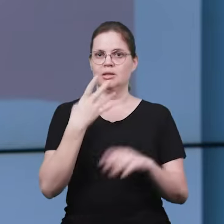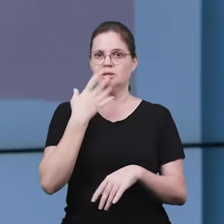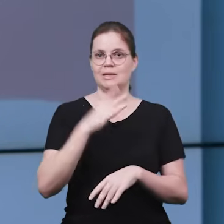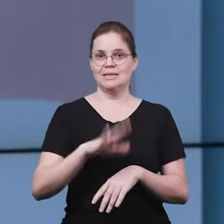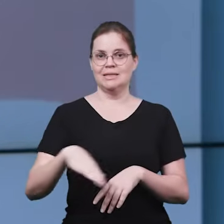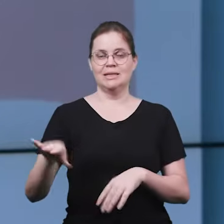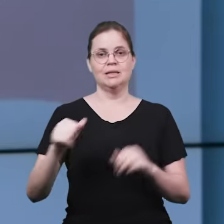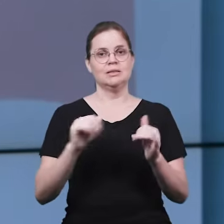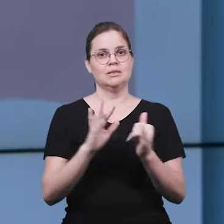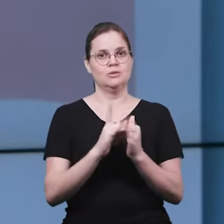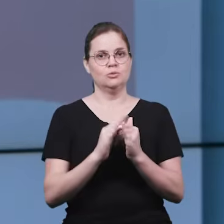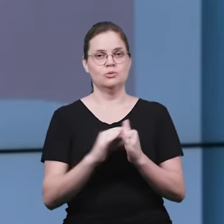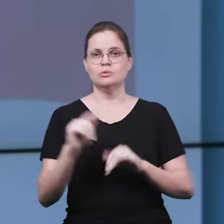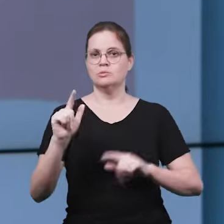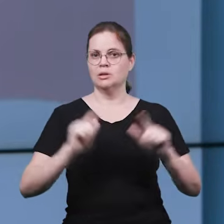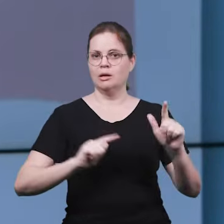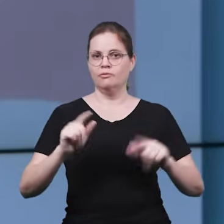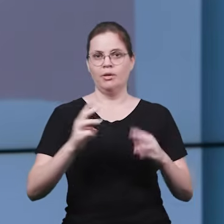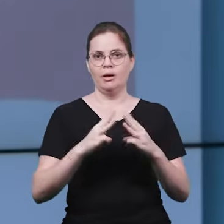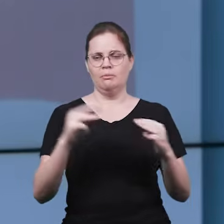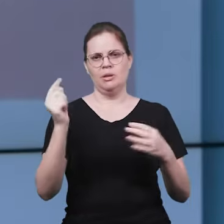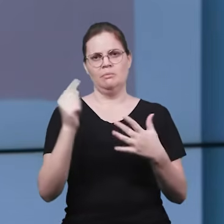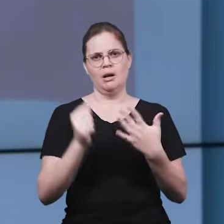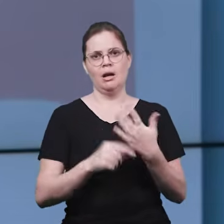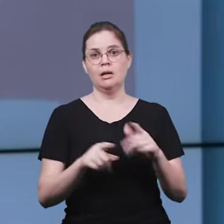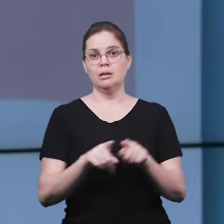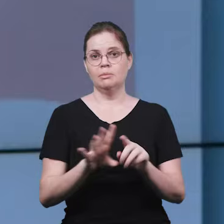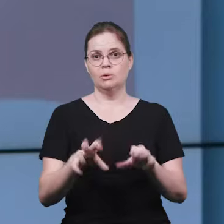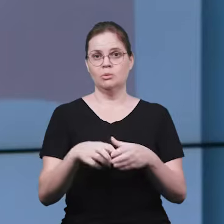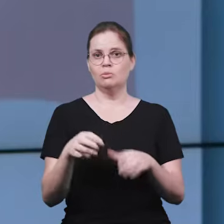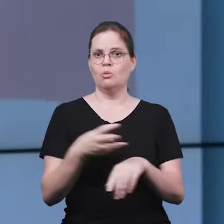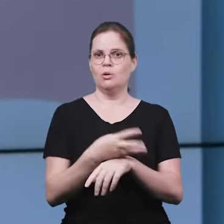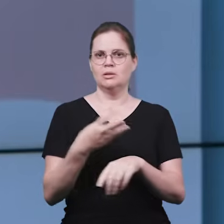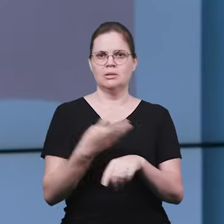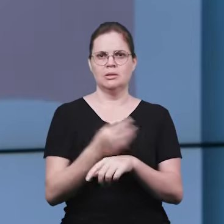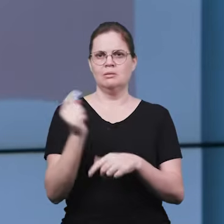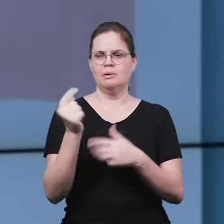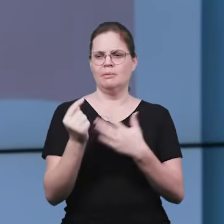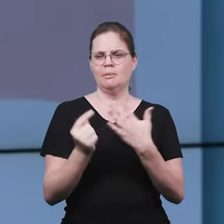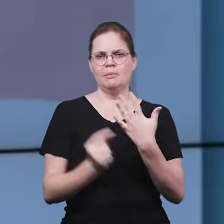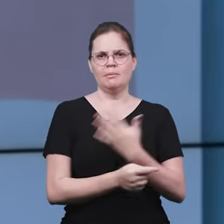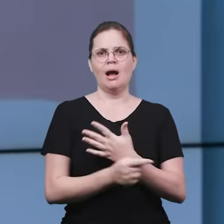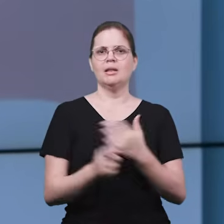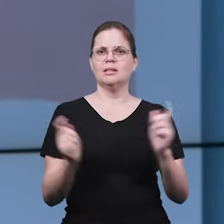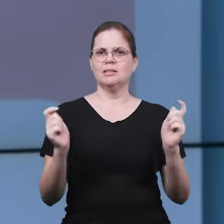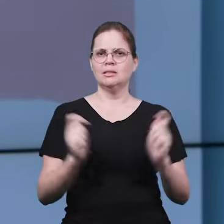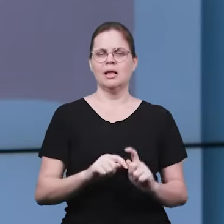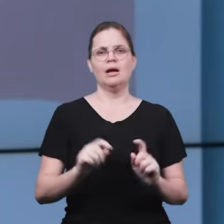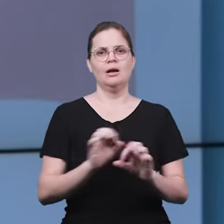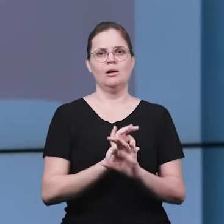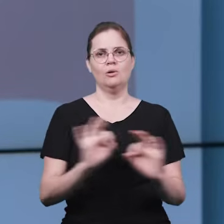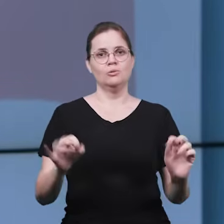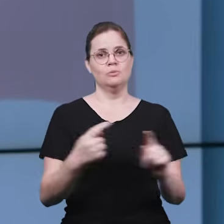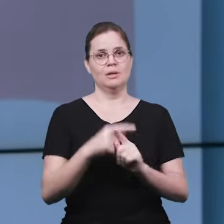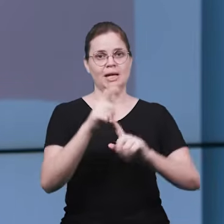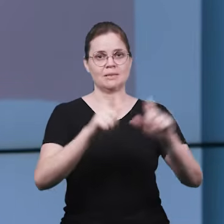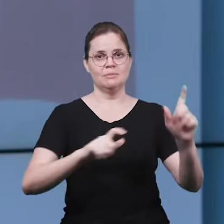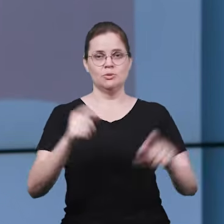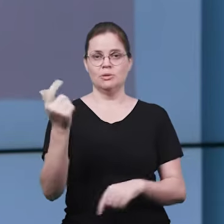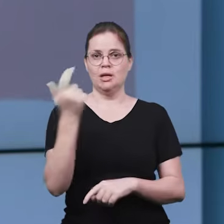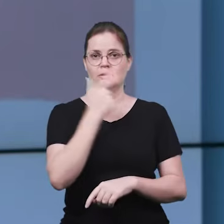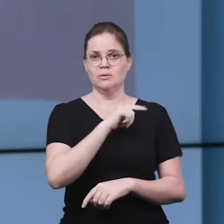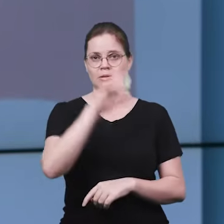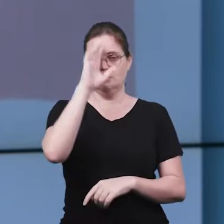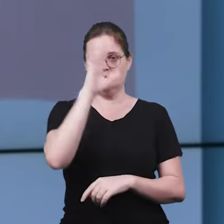CIAs, YouTube, TV Manaim e grupos de WhatsApp, tantas pessoas estão tendo acesso à palavra